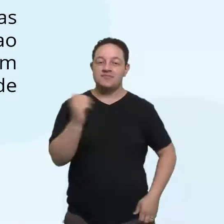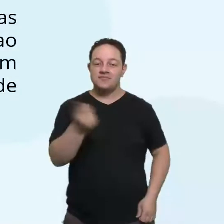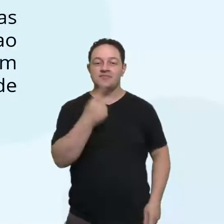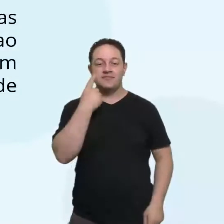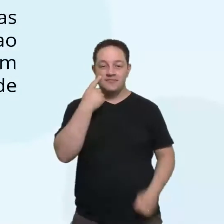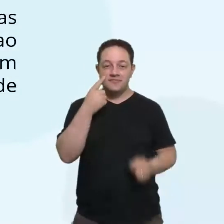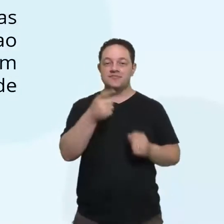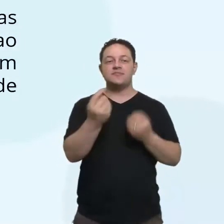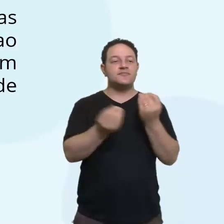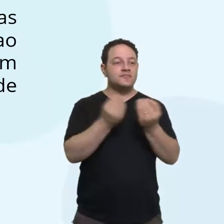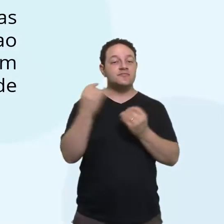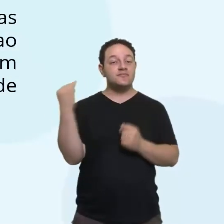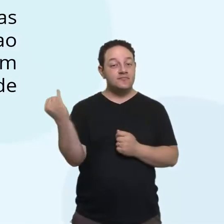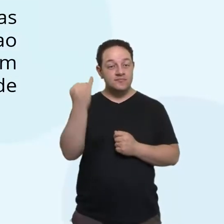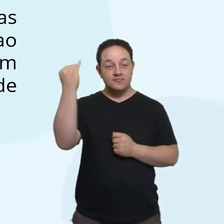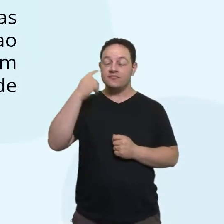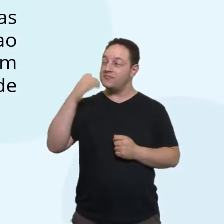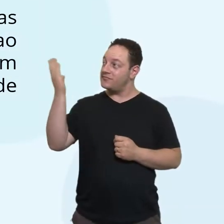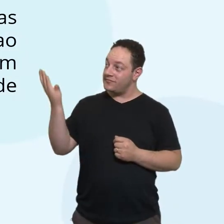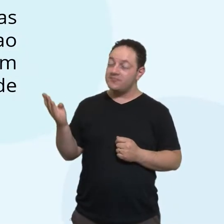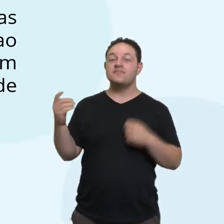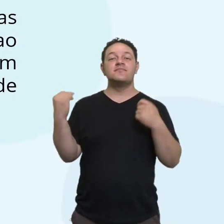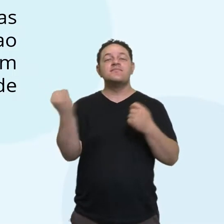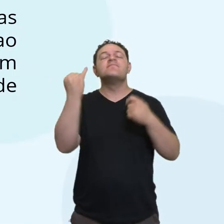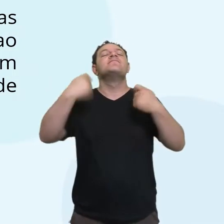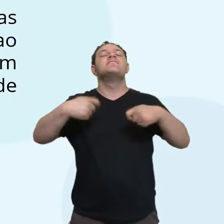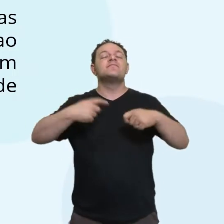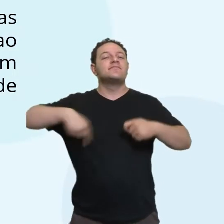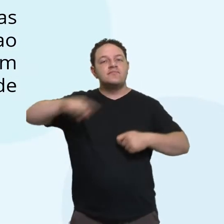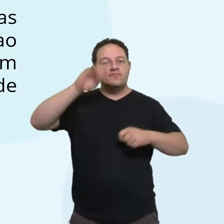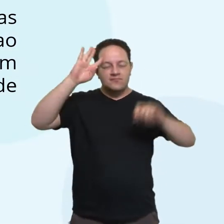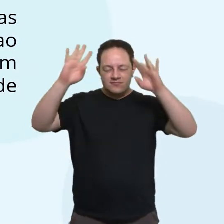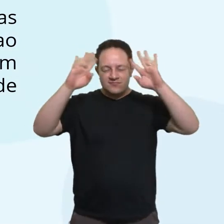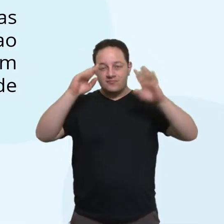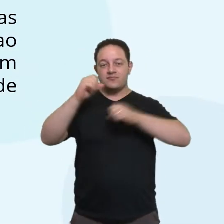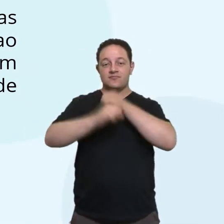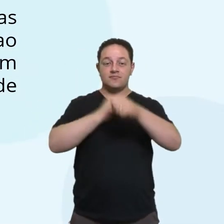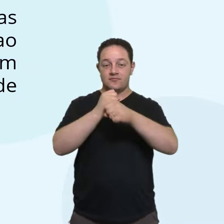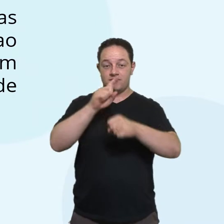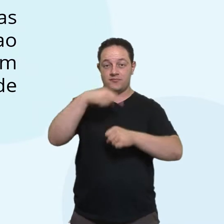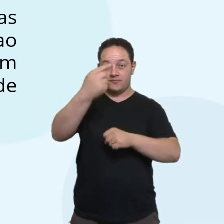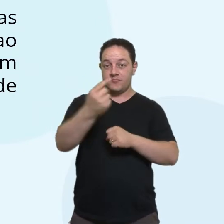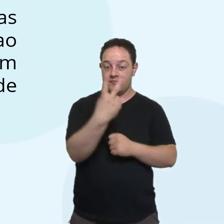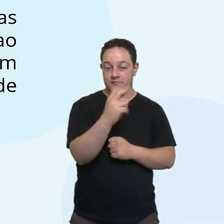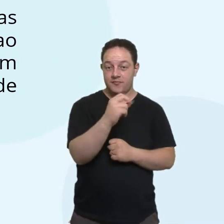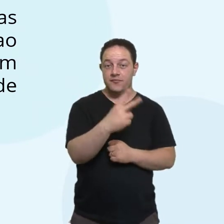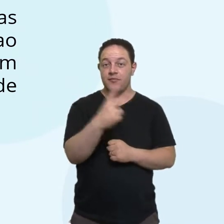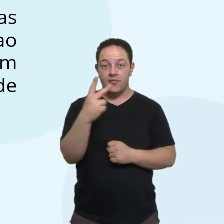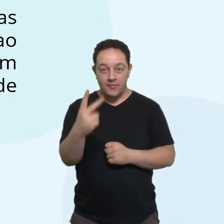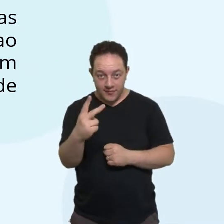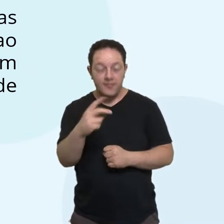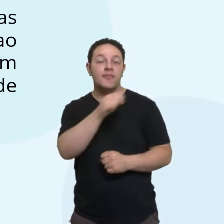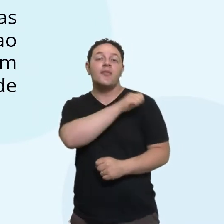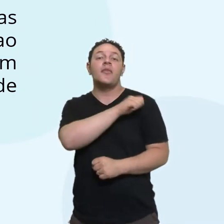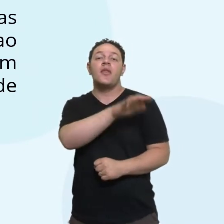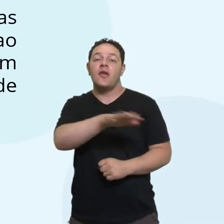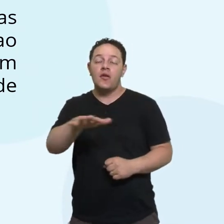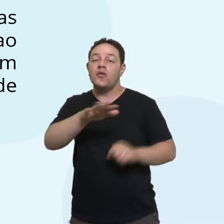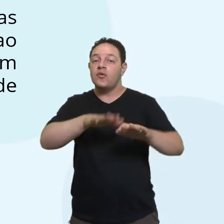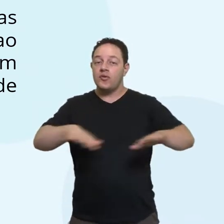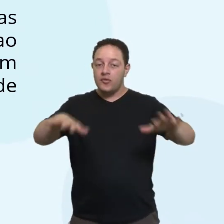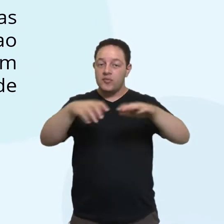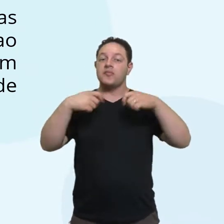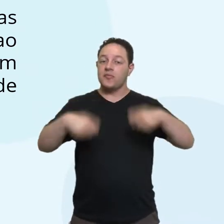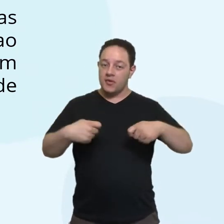vocês terem ciência a importante a gente pensar que em 2022 Os estudantes continuam